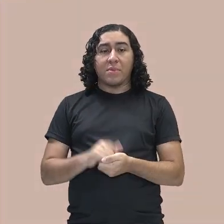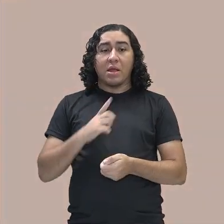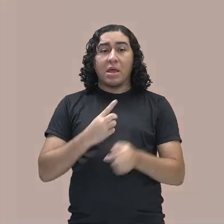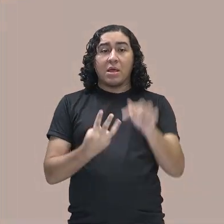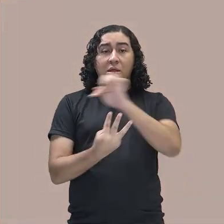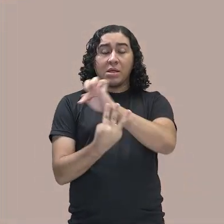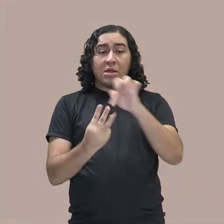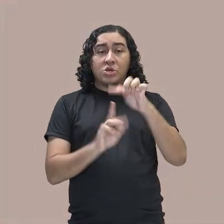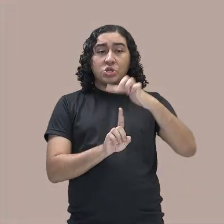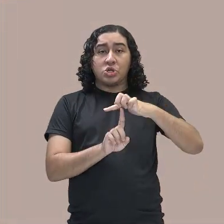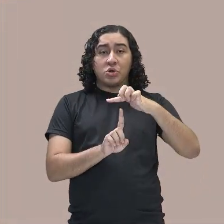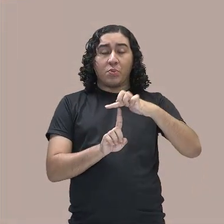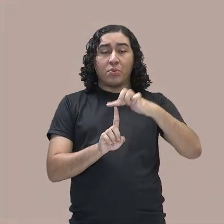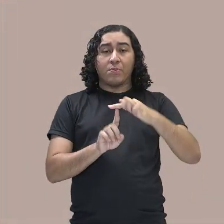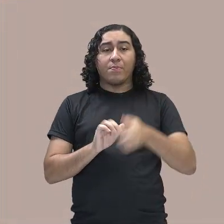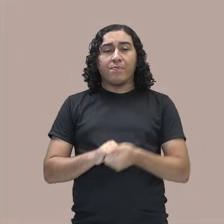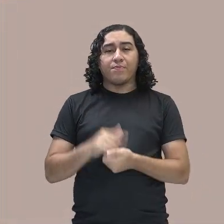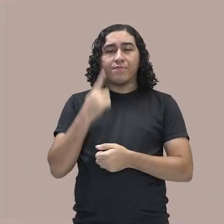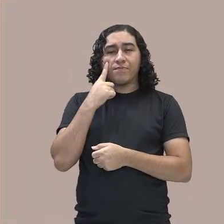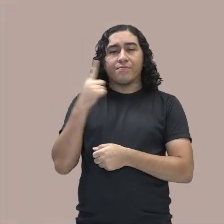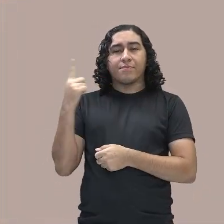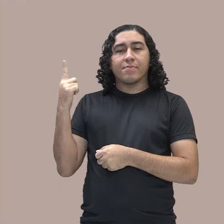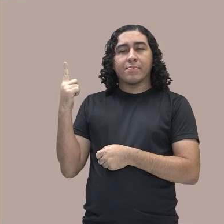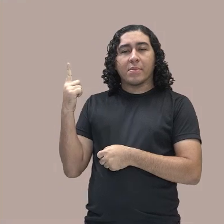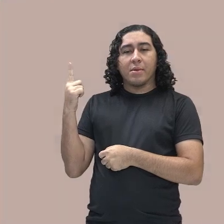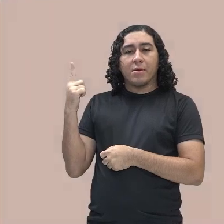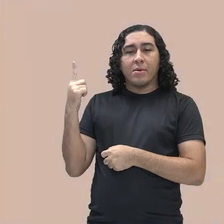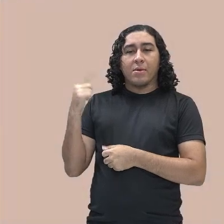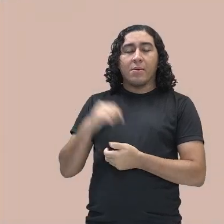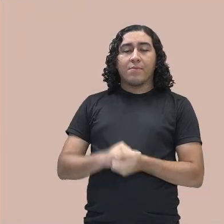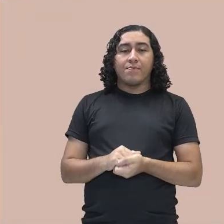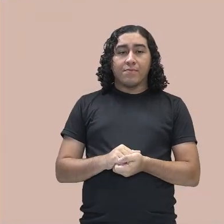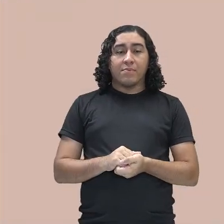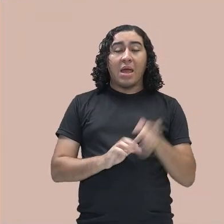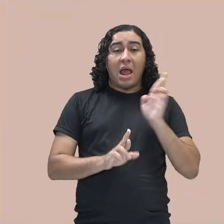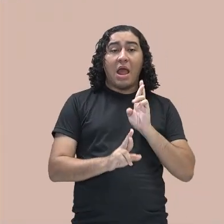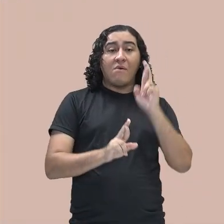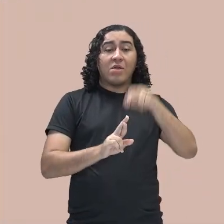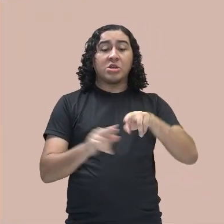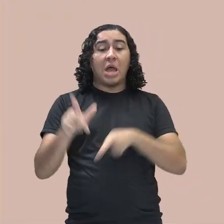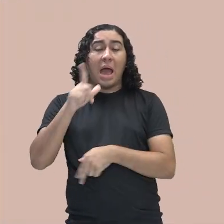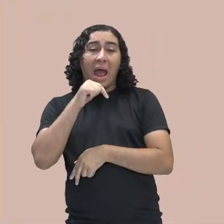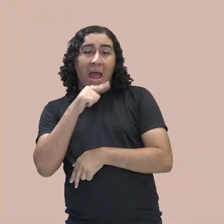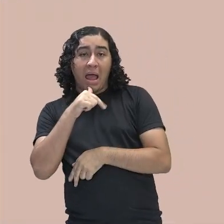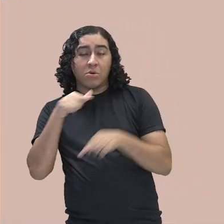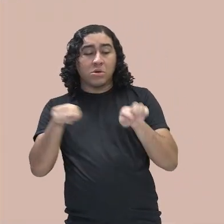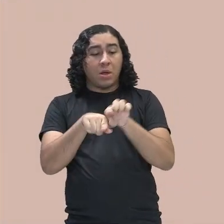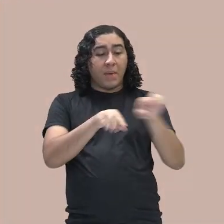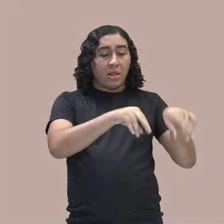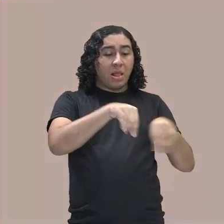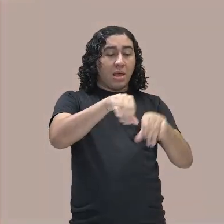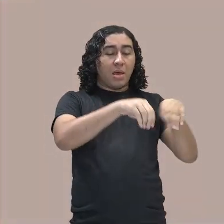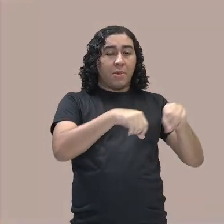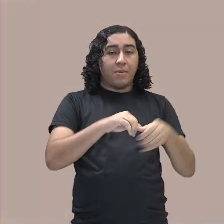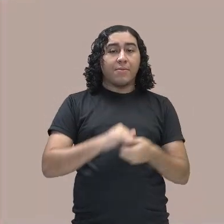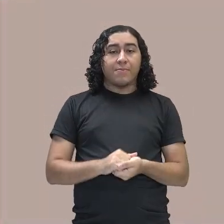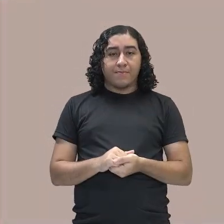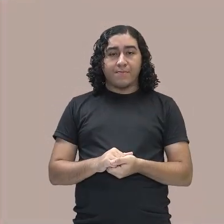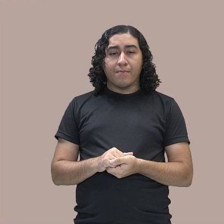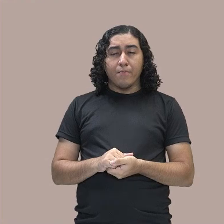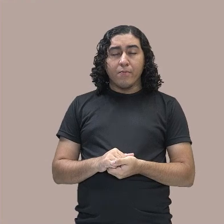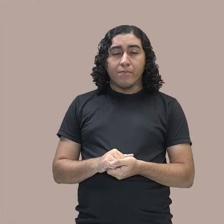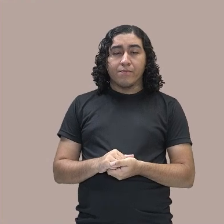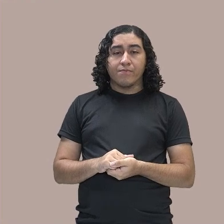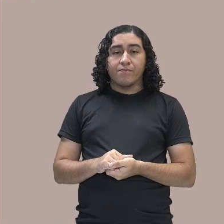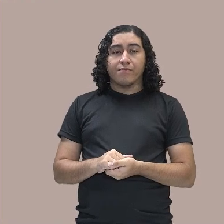ecossistemas. E aí esse ecossistema está relacionado com a relação da água e a terra. Né? Então a gente tem aí a